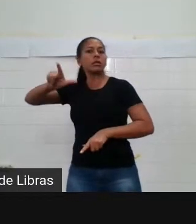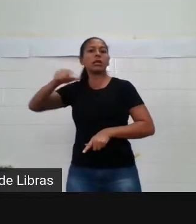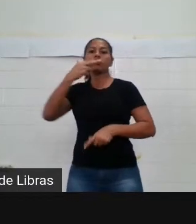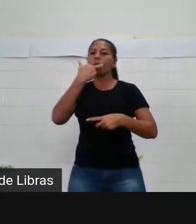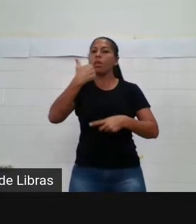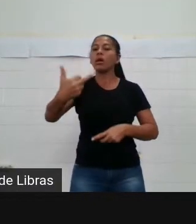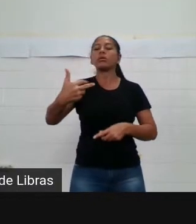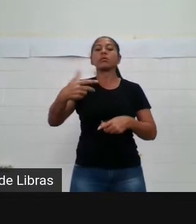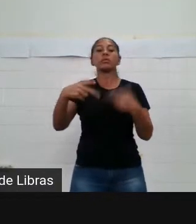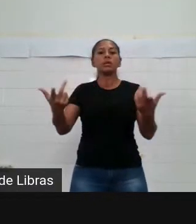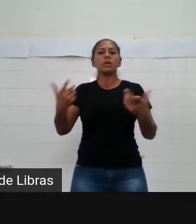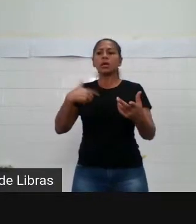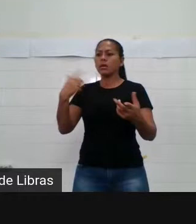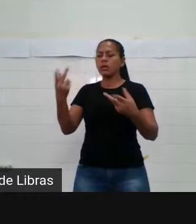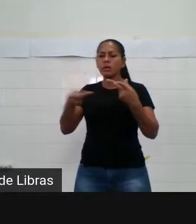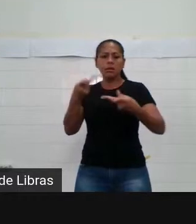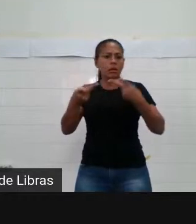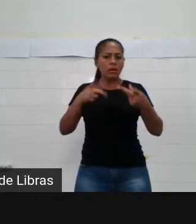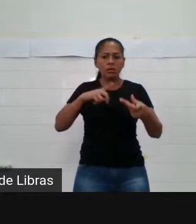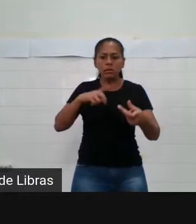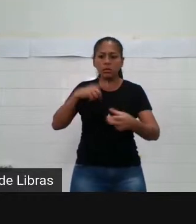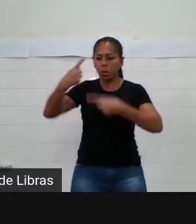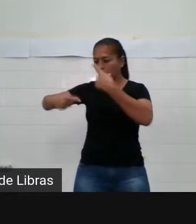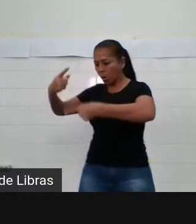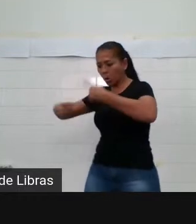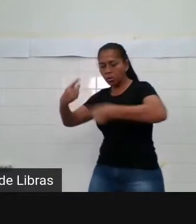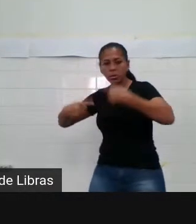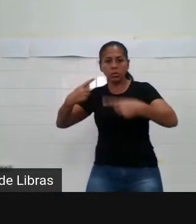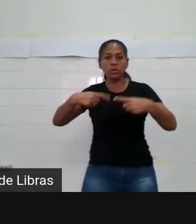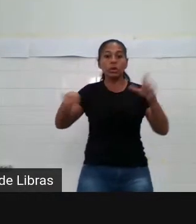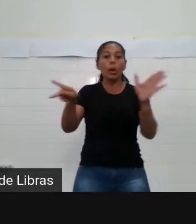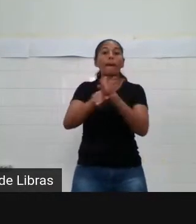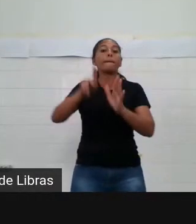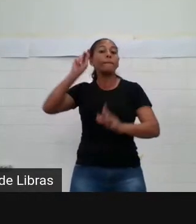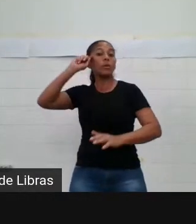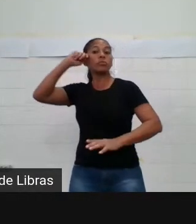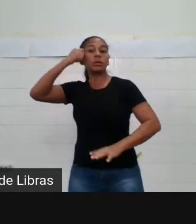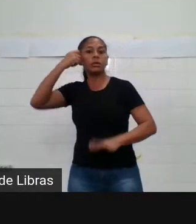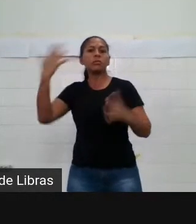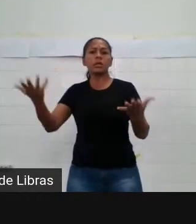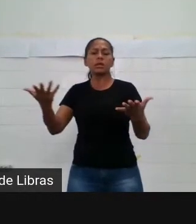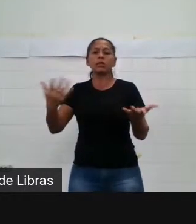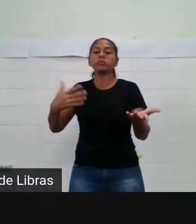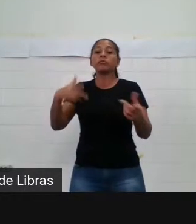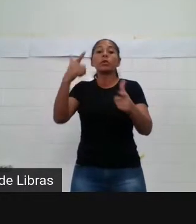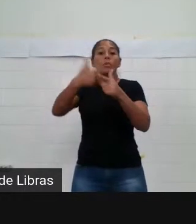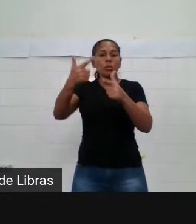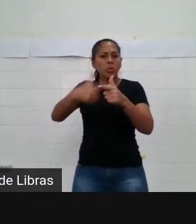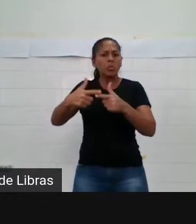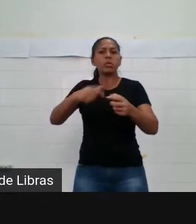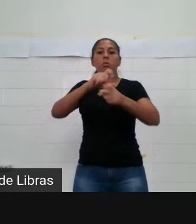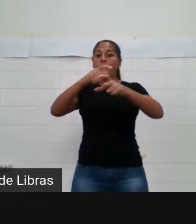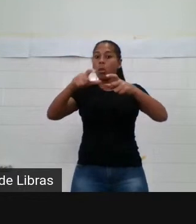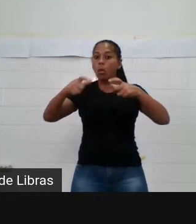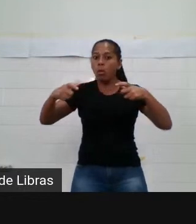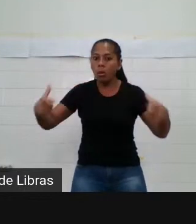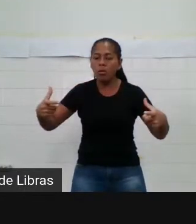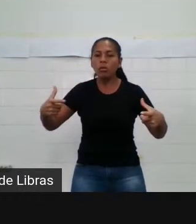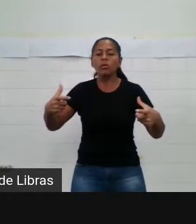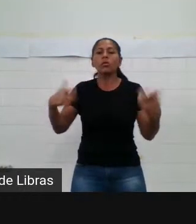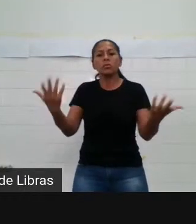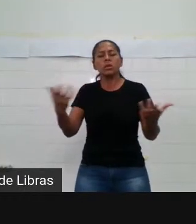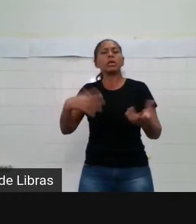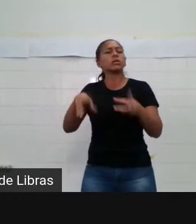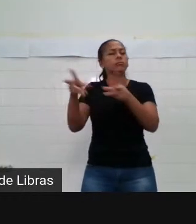tratada, por exemplo, sob o ponto de vista da discussão étnico-racial. Então, uma falha muito grande porque, na verdade, a gente começa a